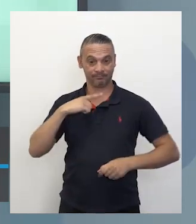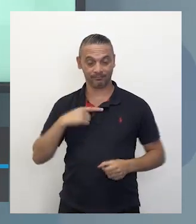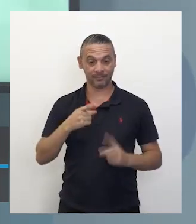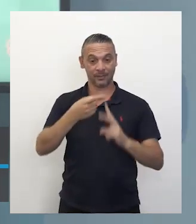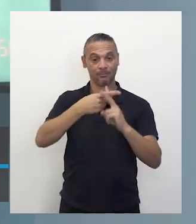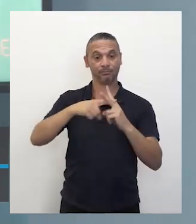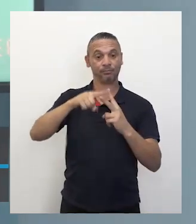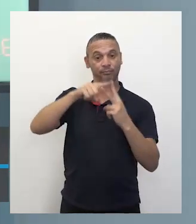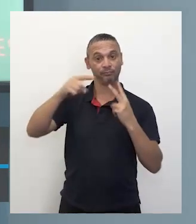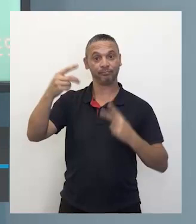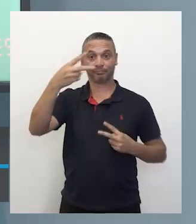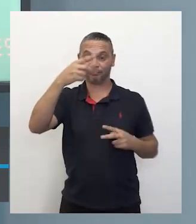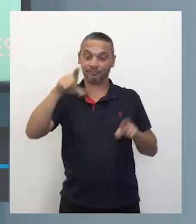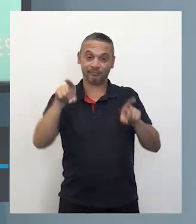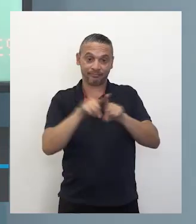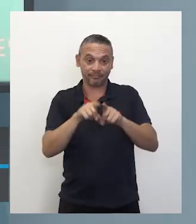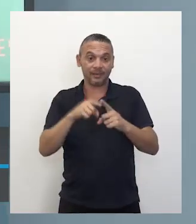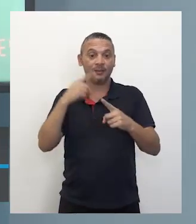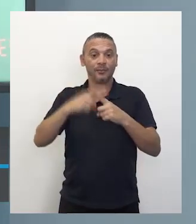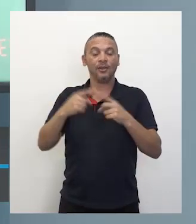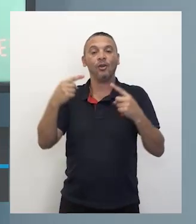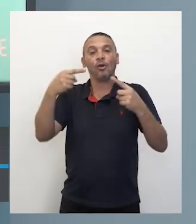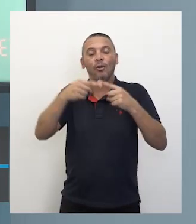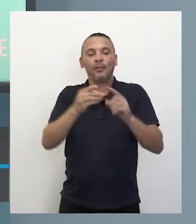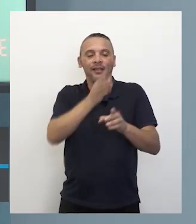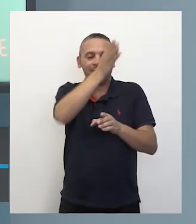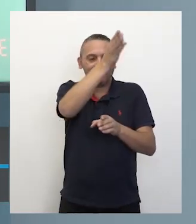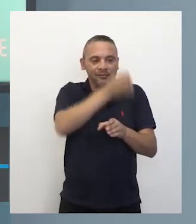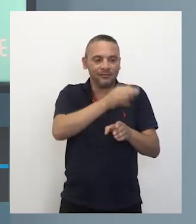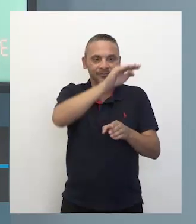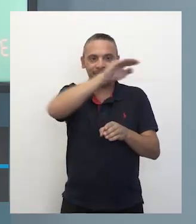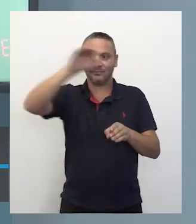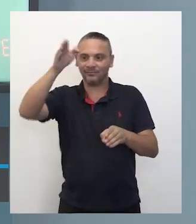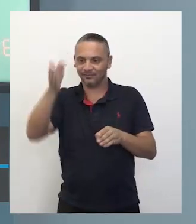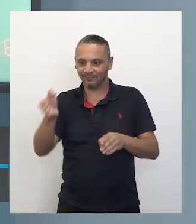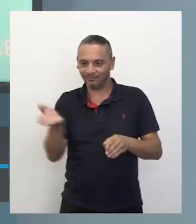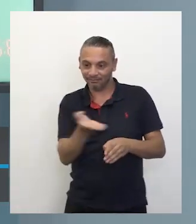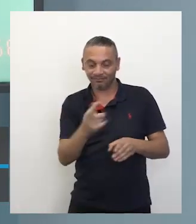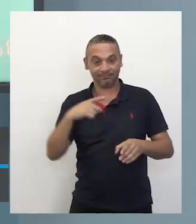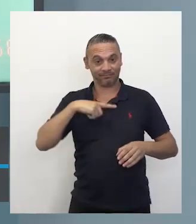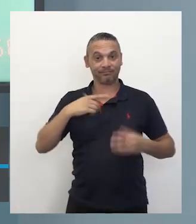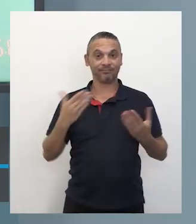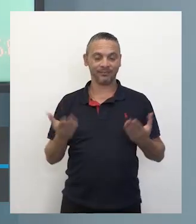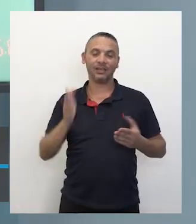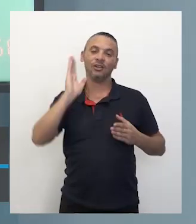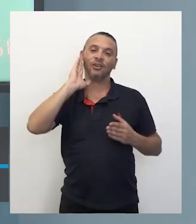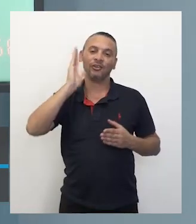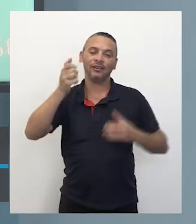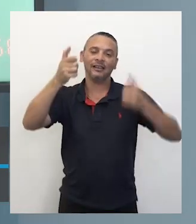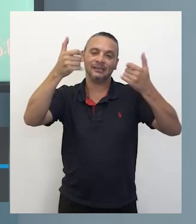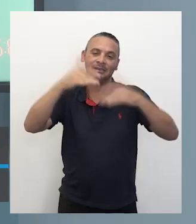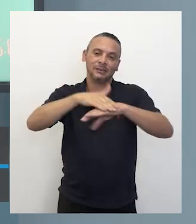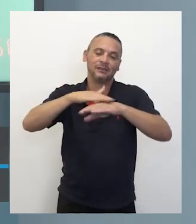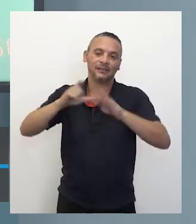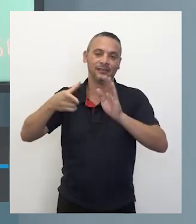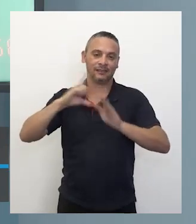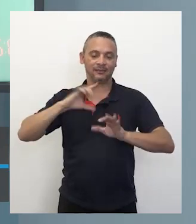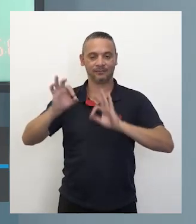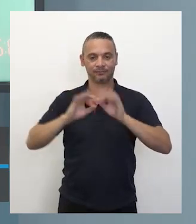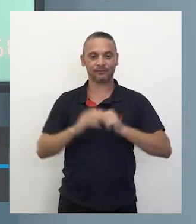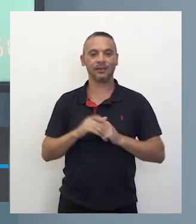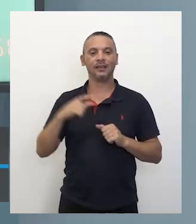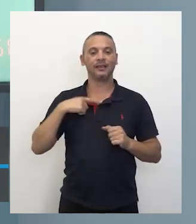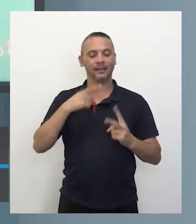quadrada, porque representa os lados de um quadrado. Mas isso, a gente já conversou sobre isso, o céu é limite aqui para matemática, né? A gente tem